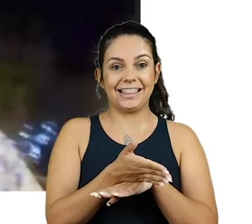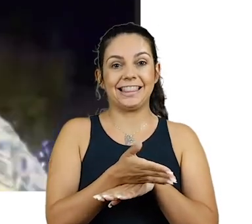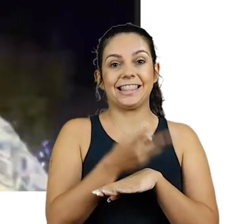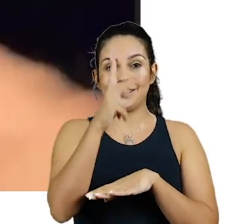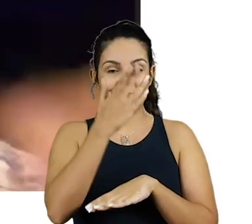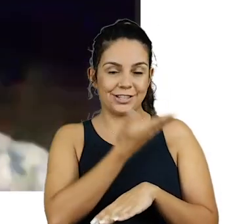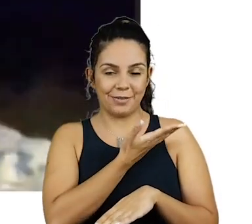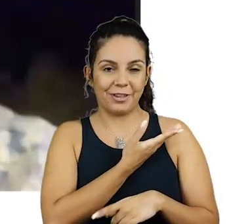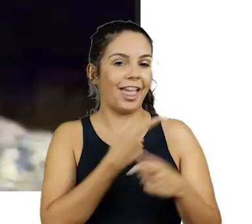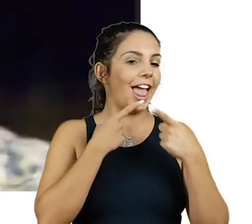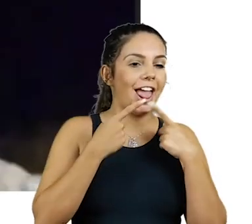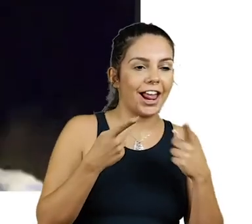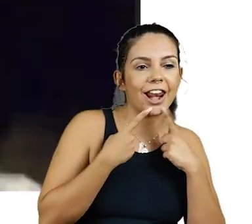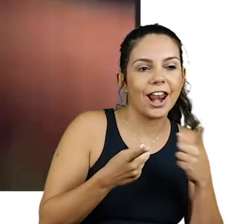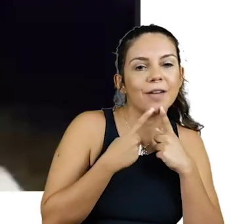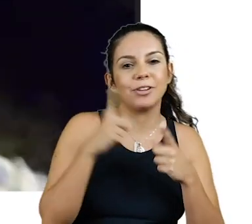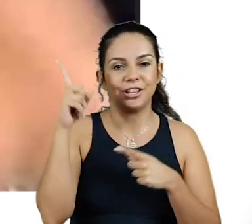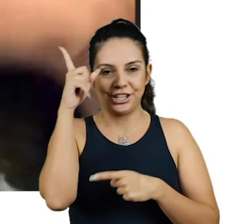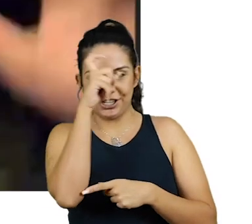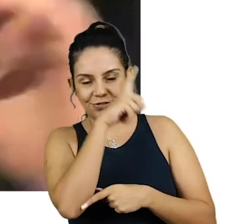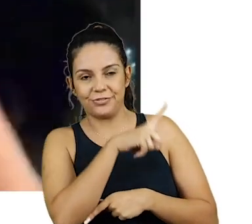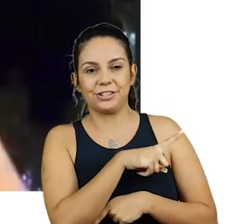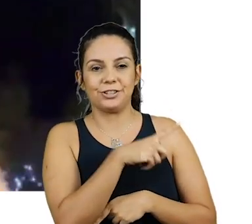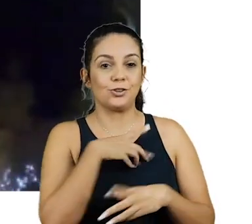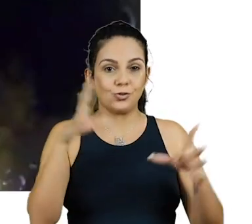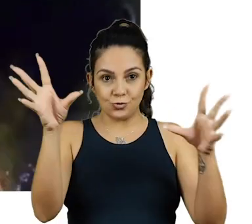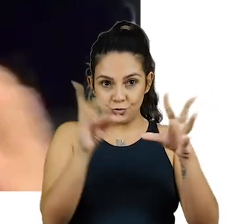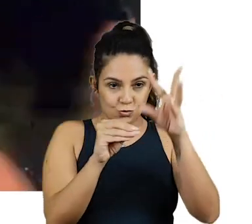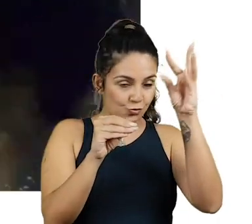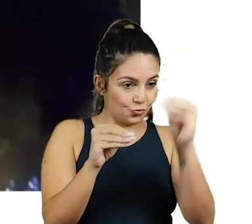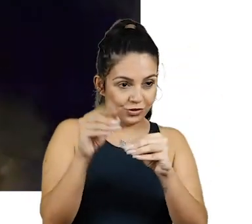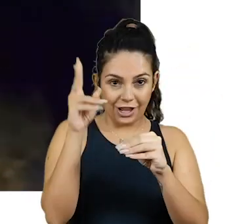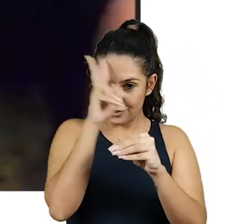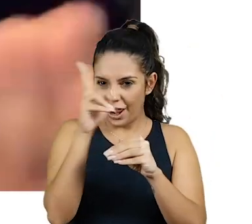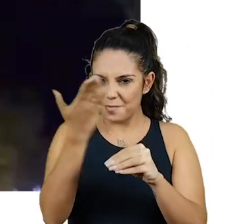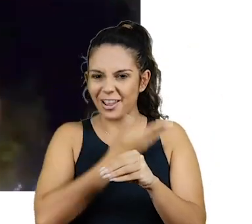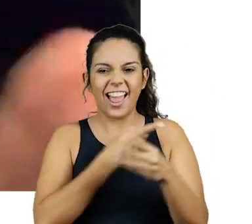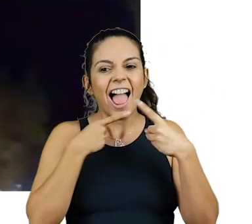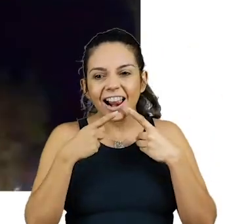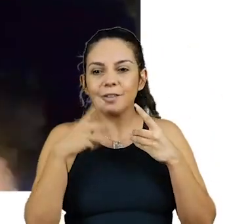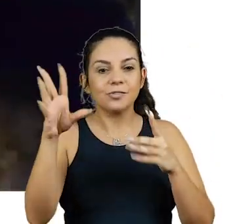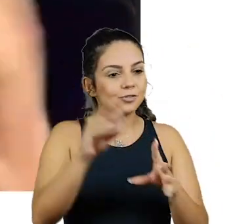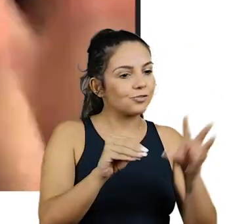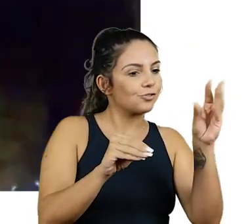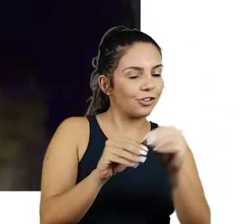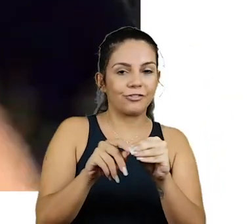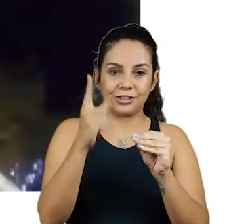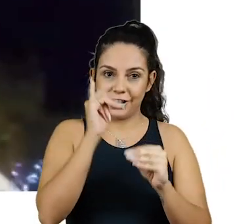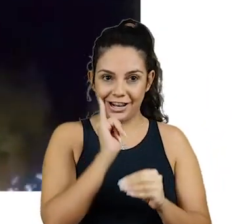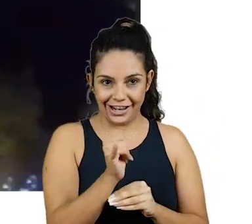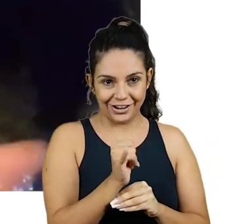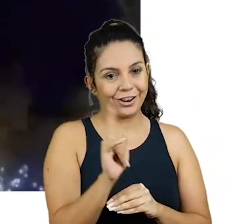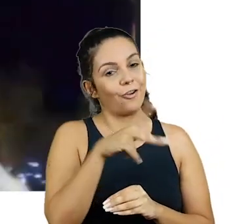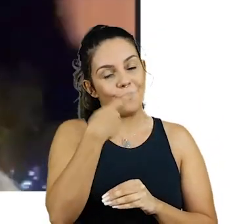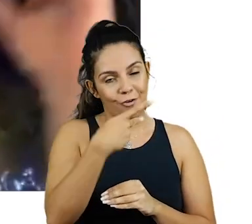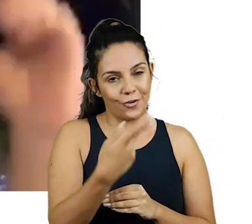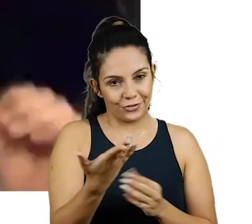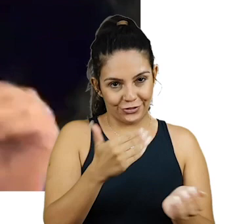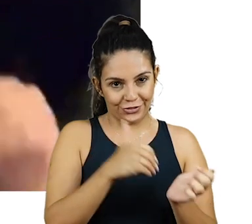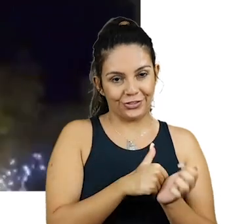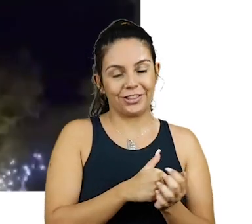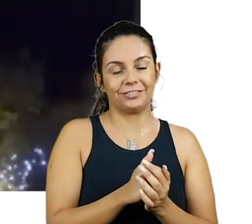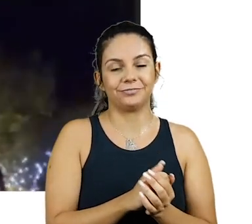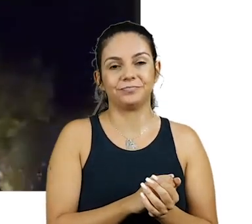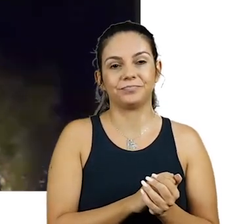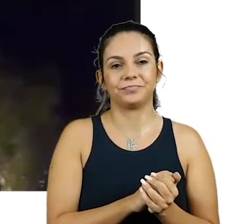amigas estão reclamando, porque tá difícil e que tal. Eu juntei tudo isso e fiz uma narrativa que eu não vou contar aqui agora. Até outro